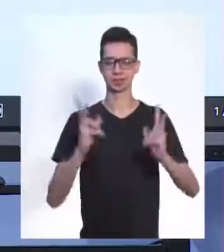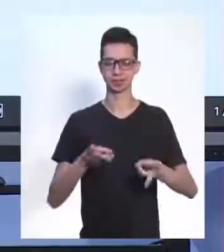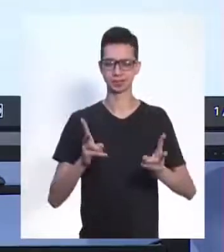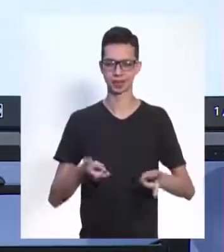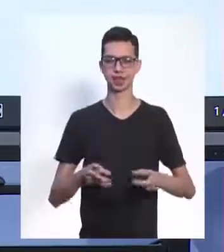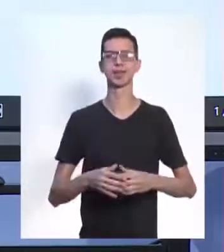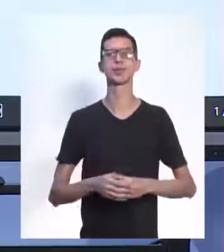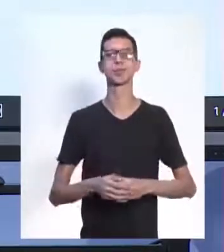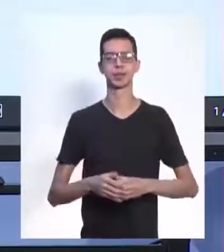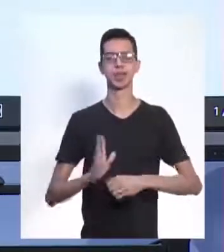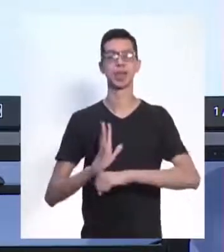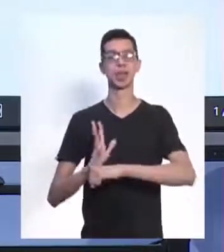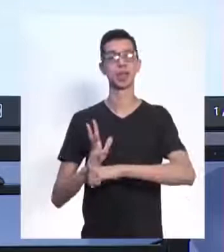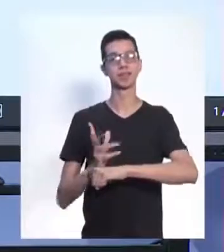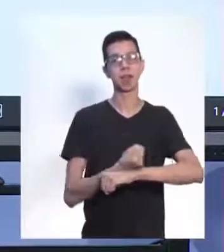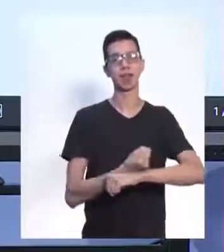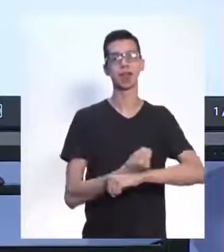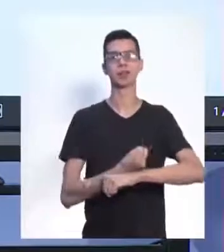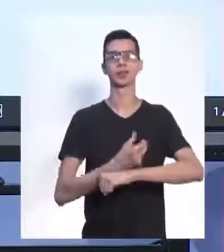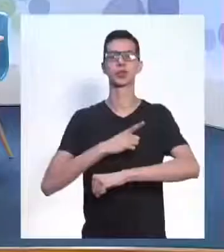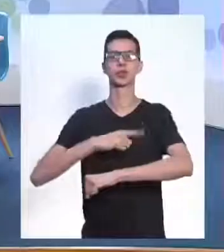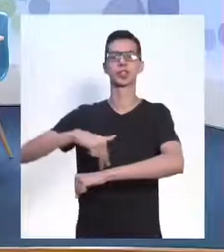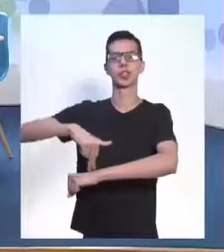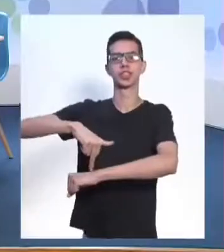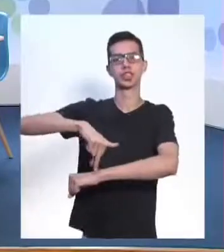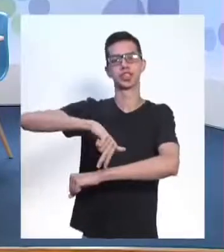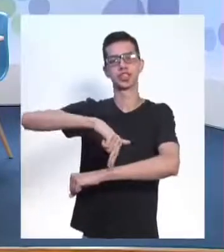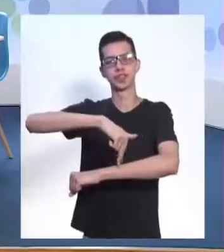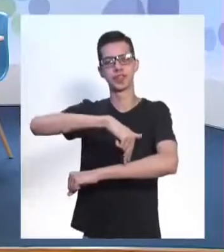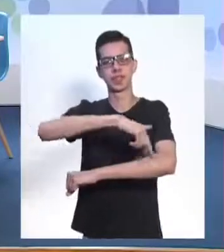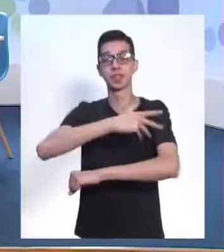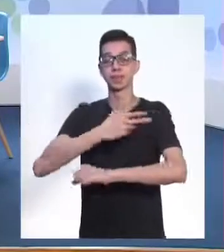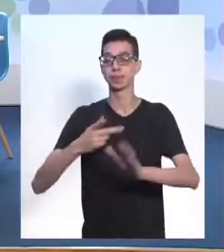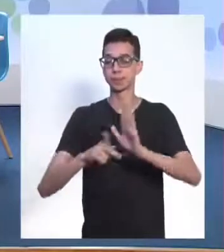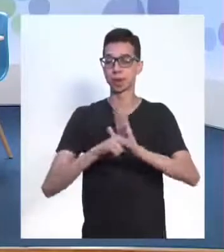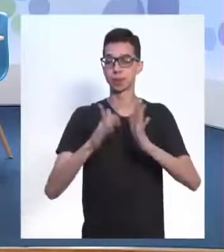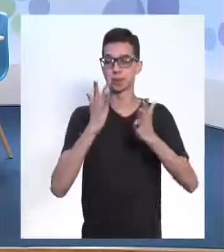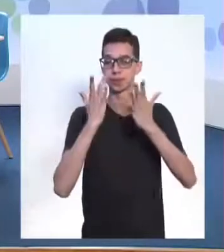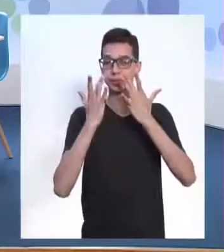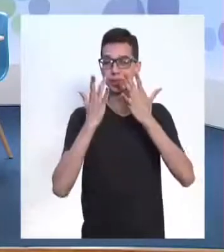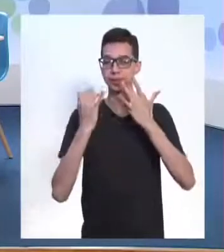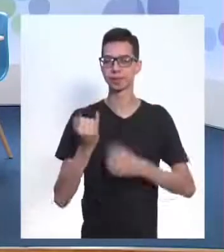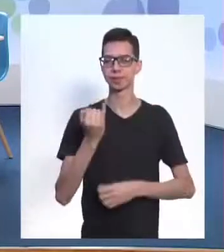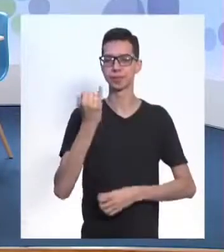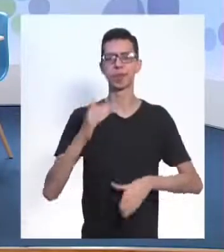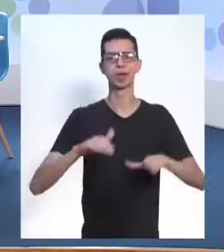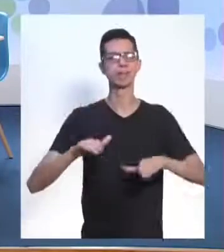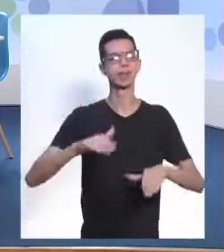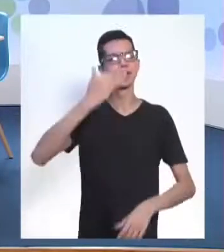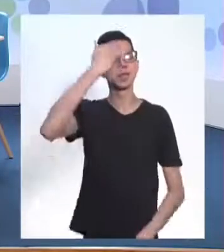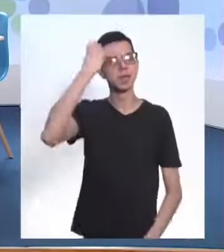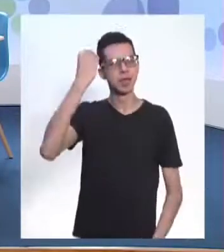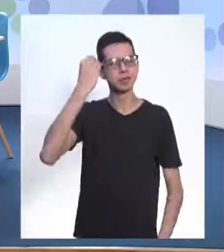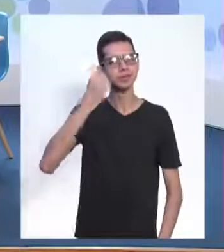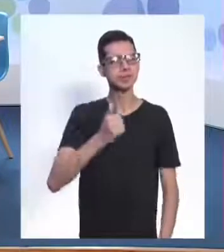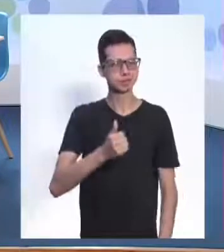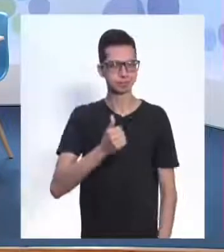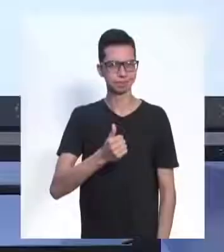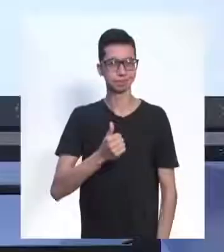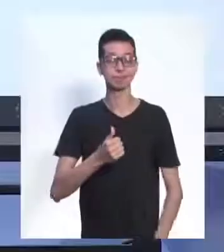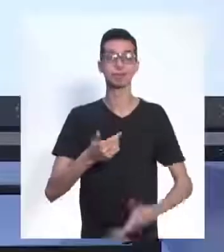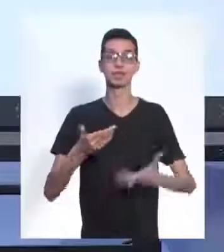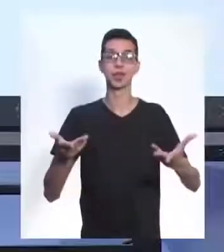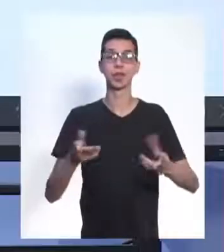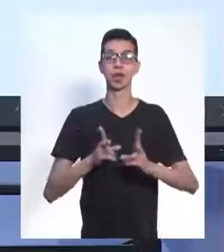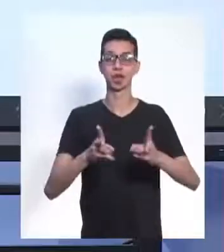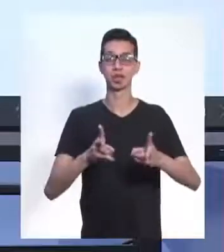eventos, desfile, tá? Então, é uma propriedade do teatral bem importante que às vezes a gente acaba esquecendo, tá certo? Vamos lá, vou